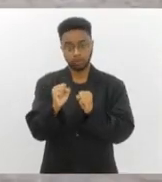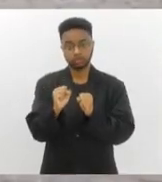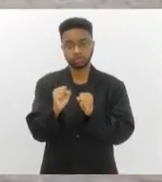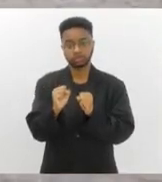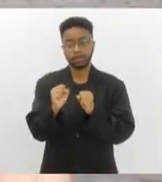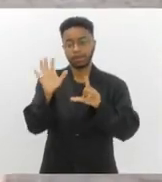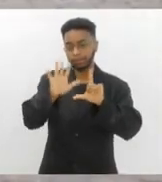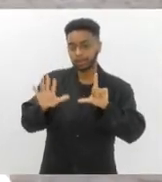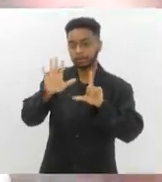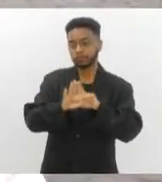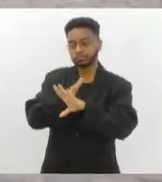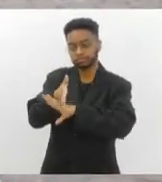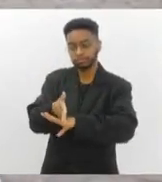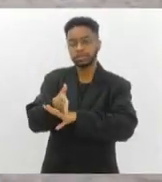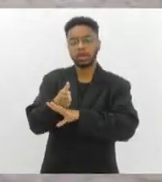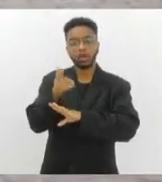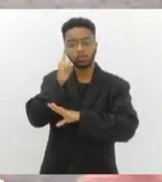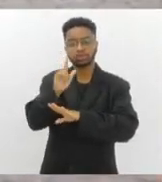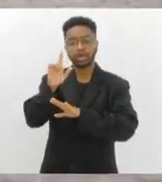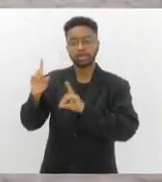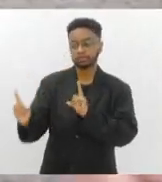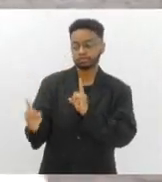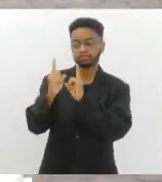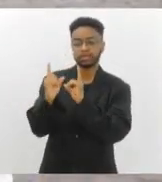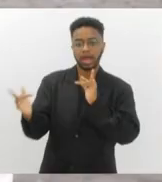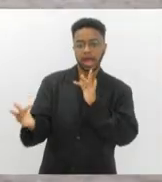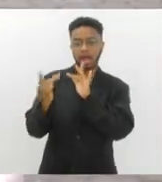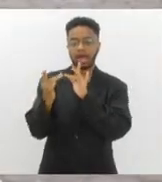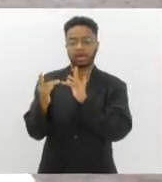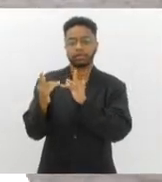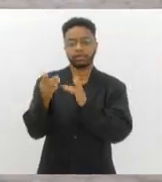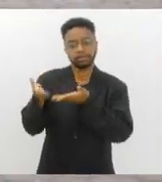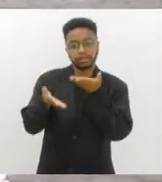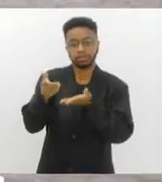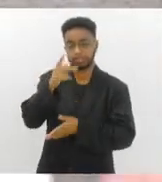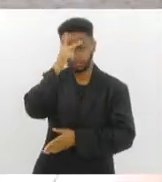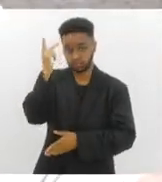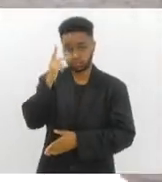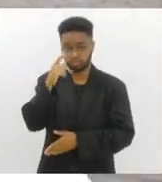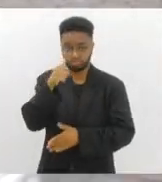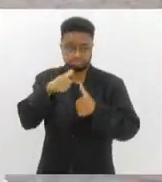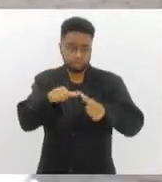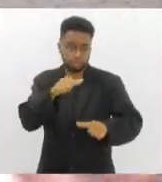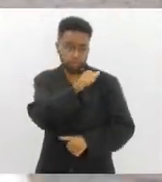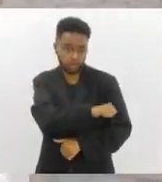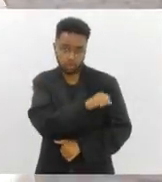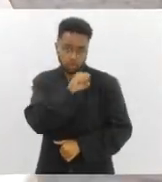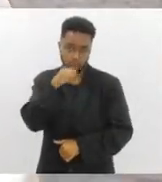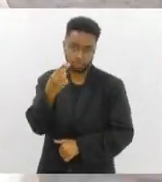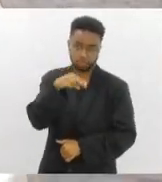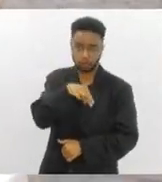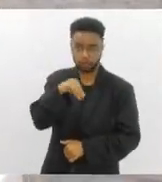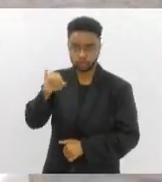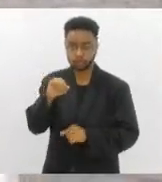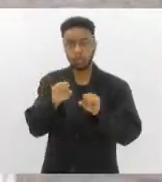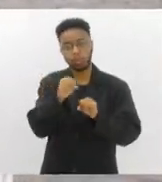acessar a plataforma e puxar um atendimento por videochamada de uma pessoa que está no município do Rio ou em Nova Iguaçu, em qualquer outro